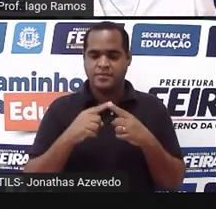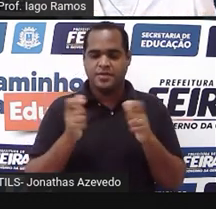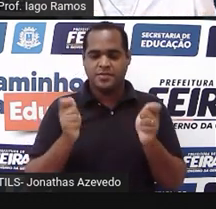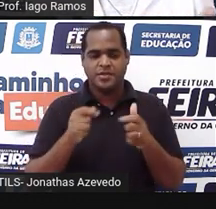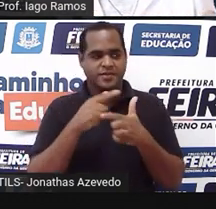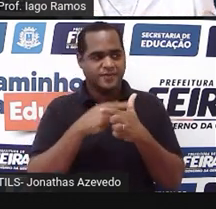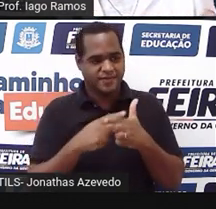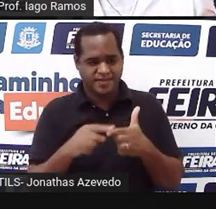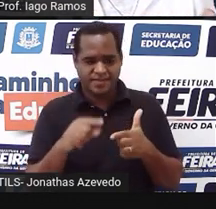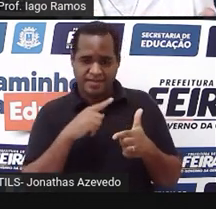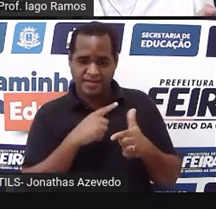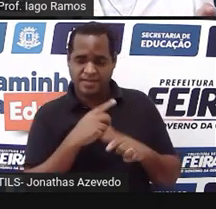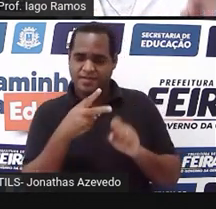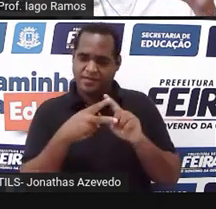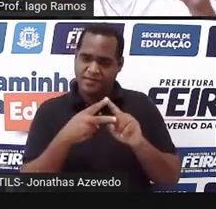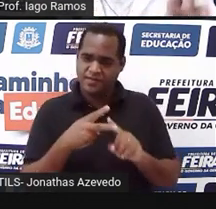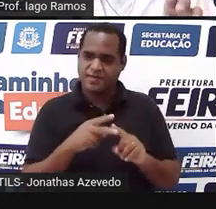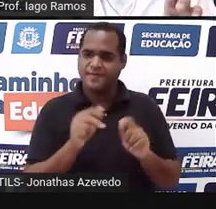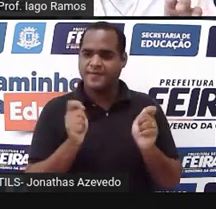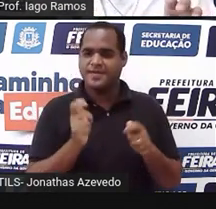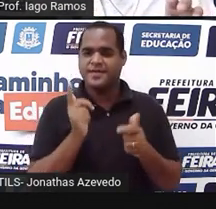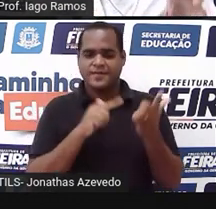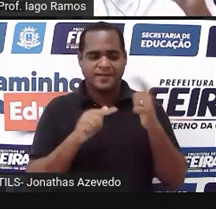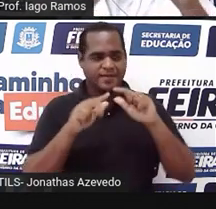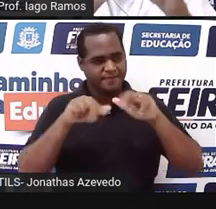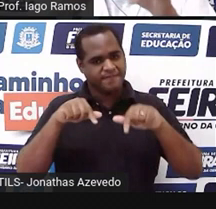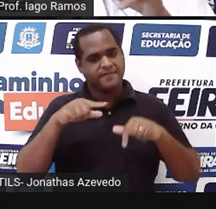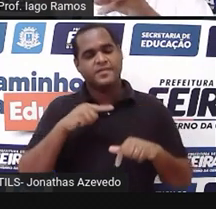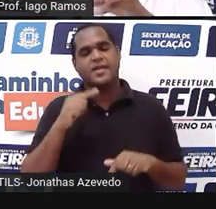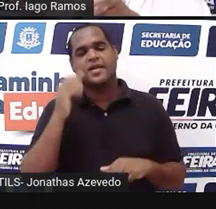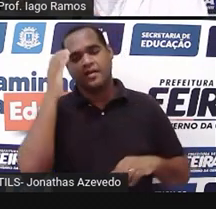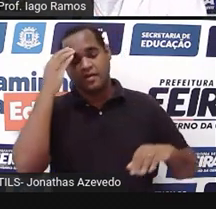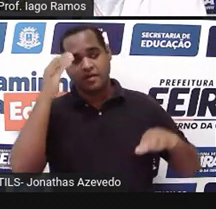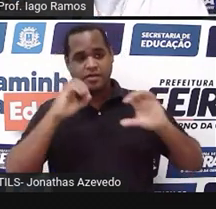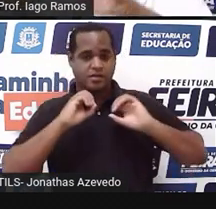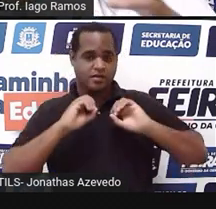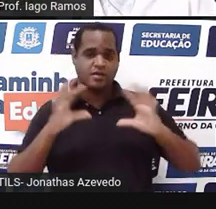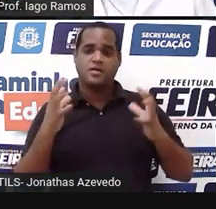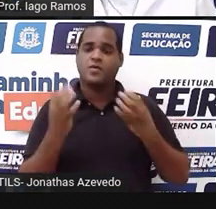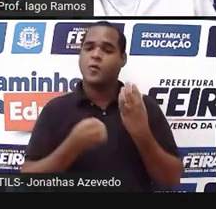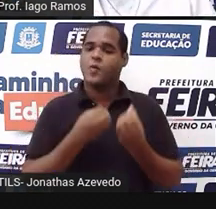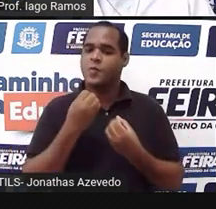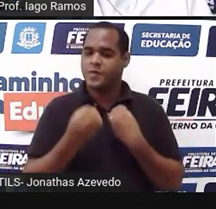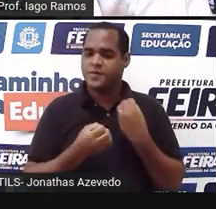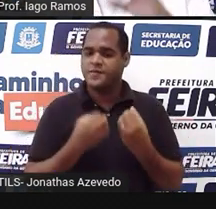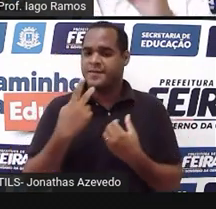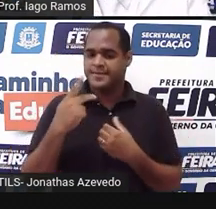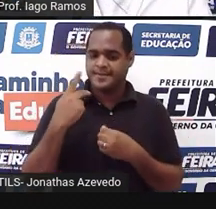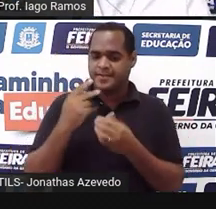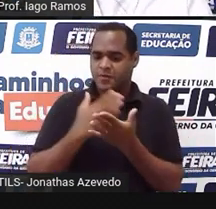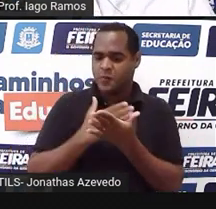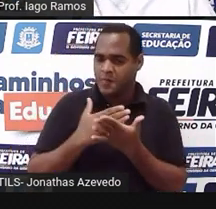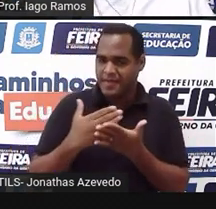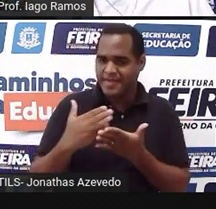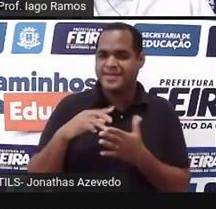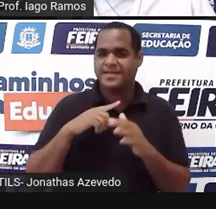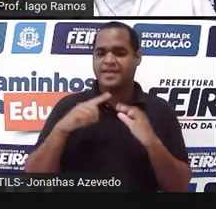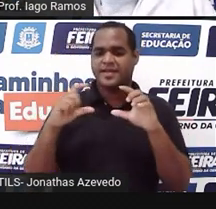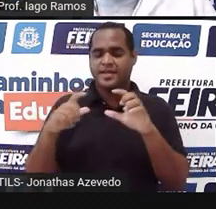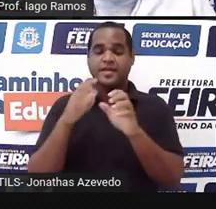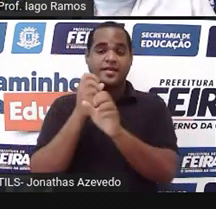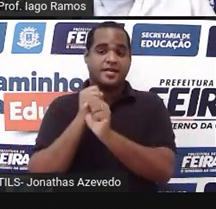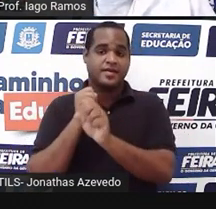dividindo os triângulos era só para que você conseguisse investigar e entender da onde nasce essa expressão e é o